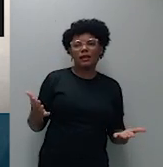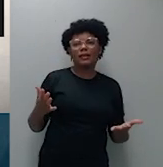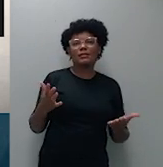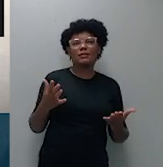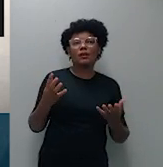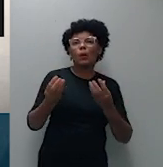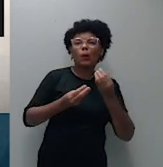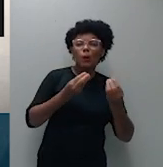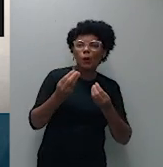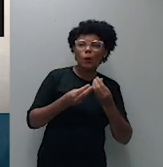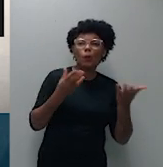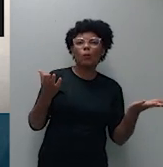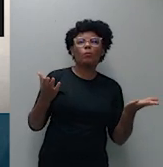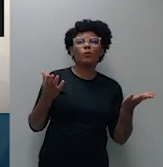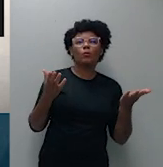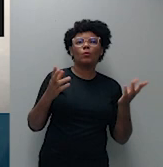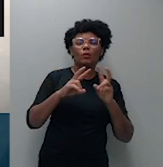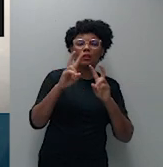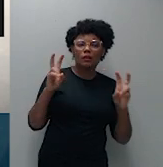matéria